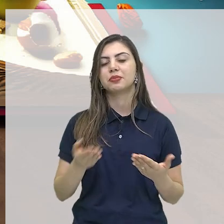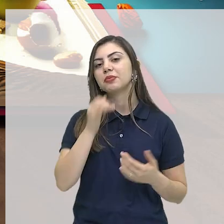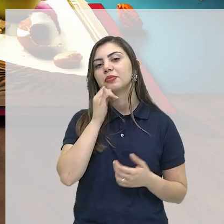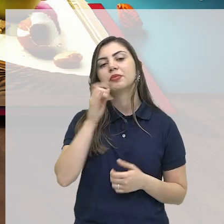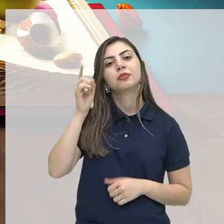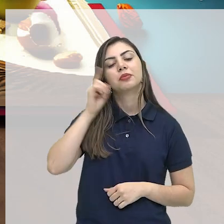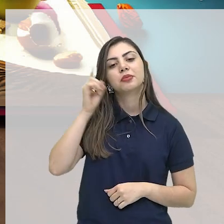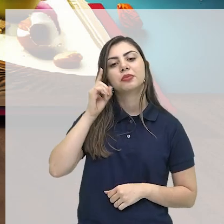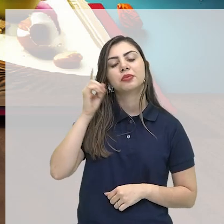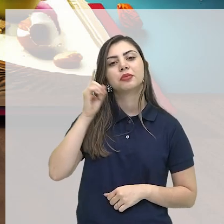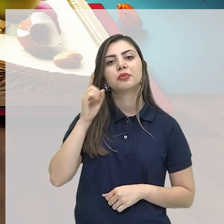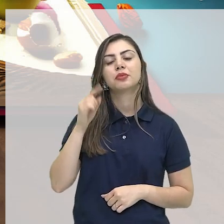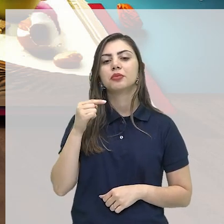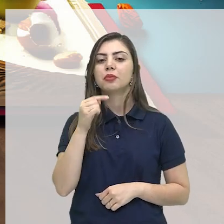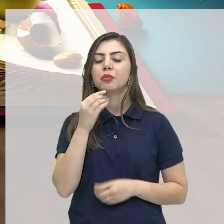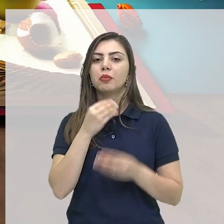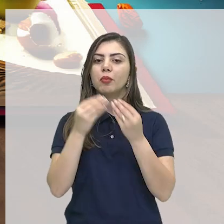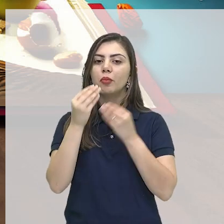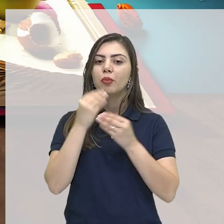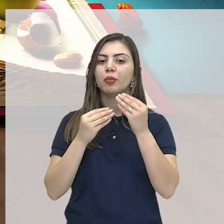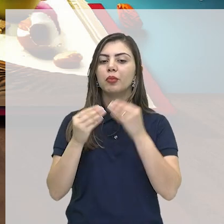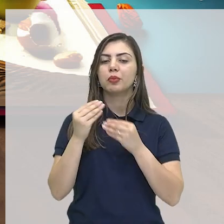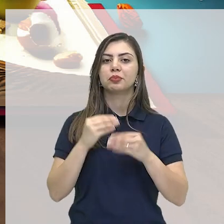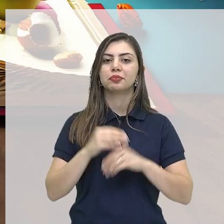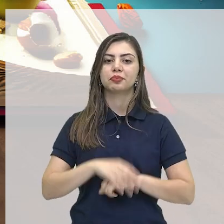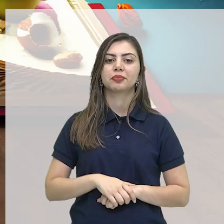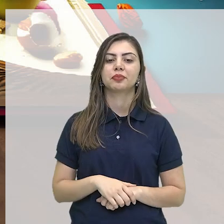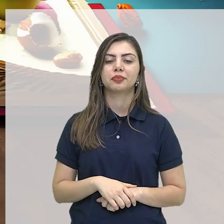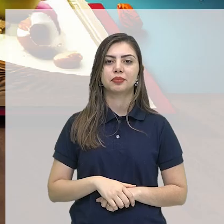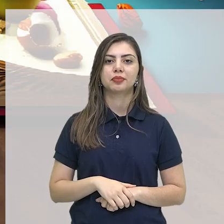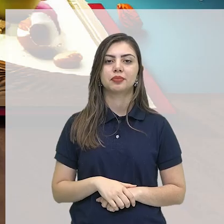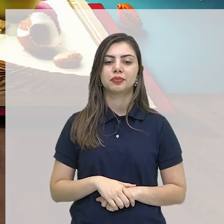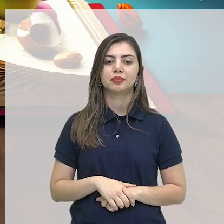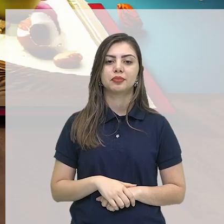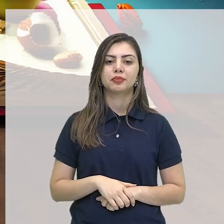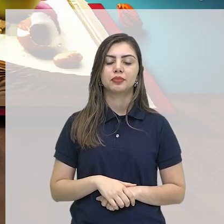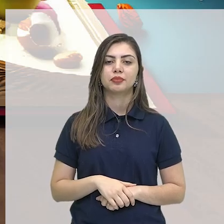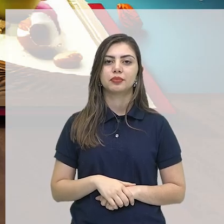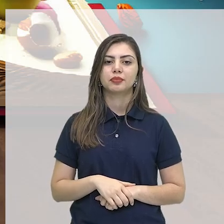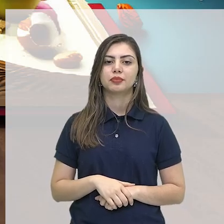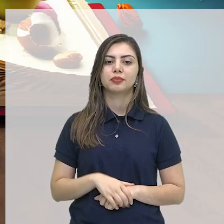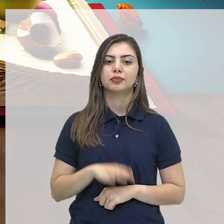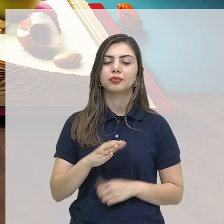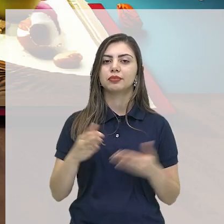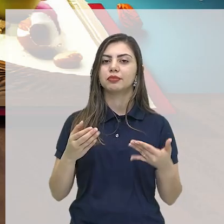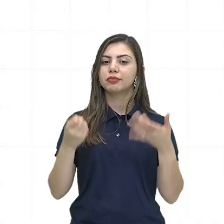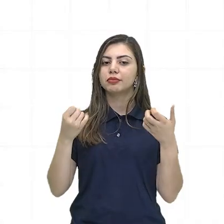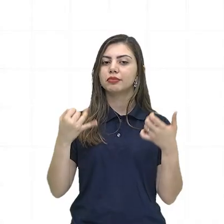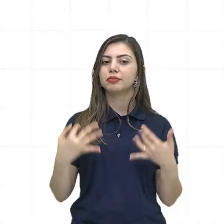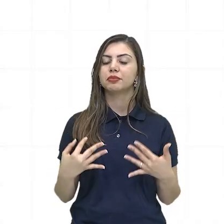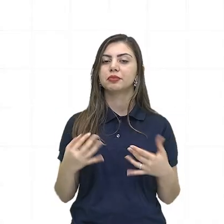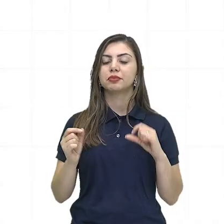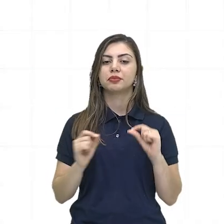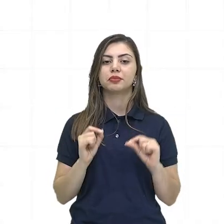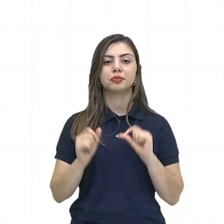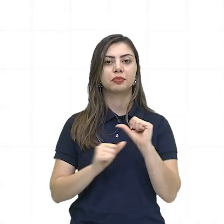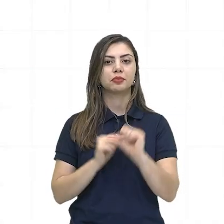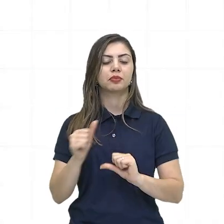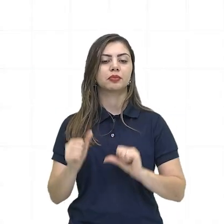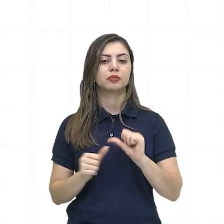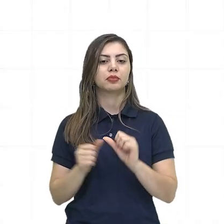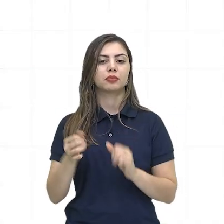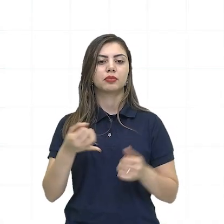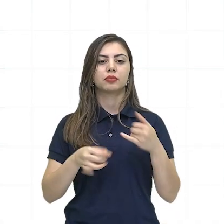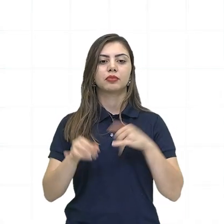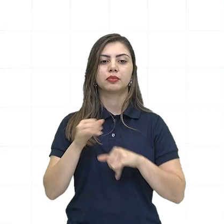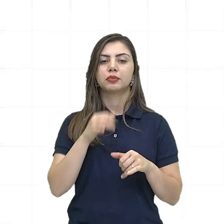está manipulando alimentos, por exemplo. Vamos começar aí a falar sobre as transformações químicas. A exemplo, nós temos